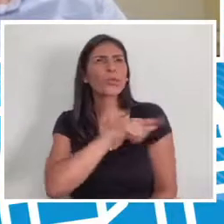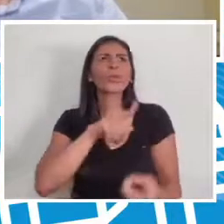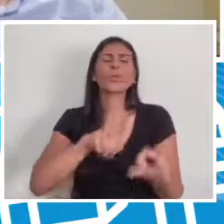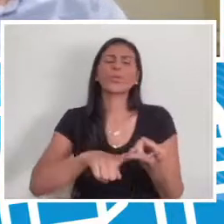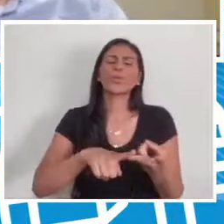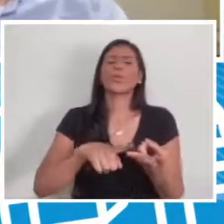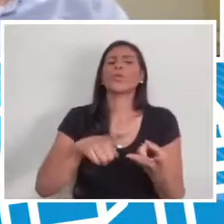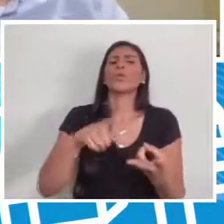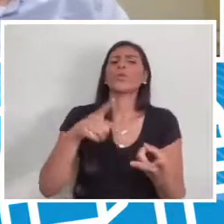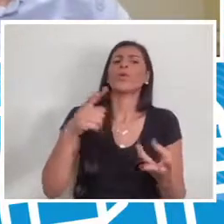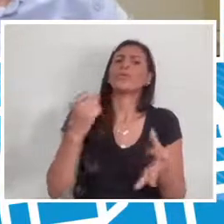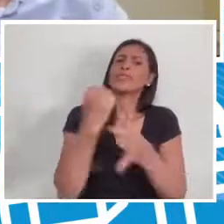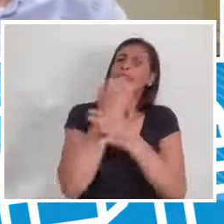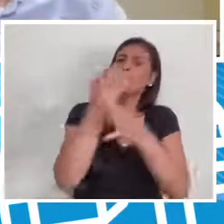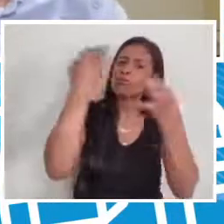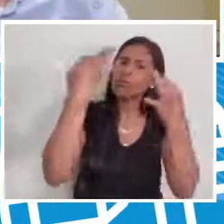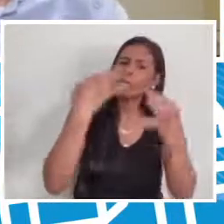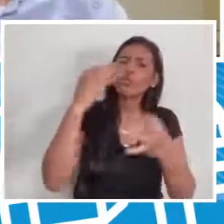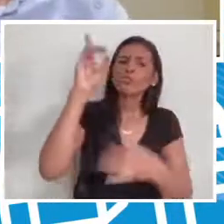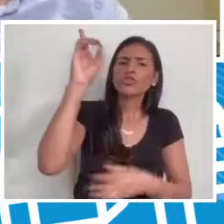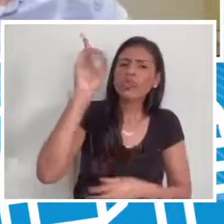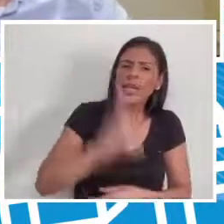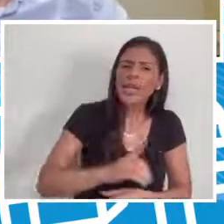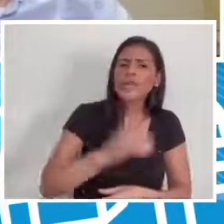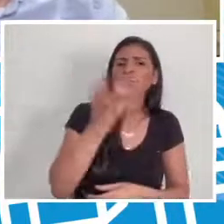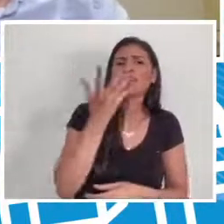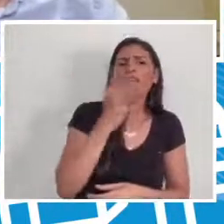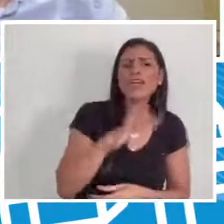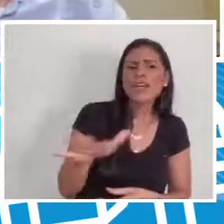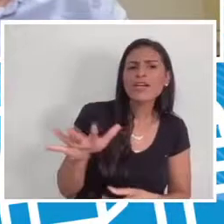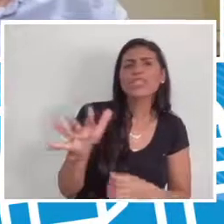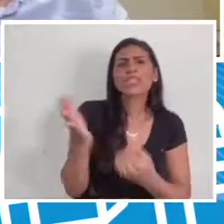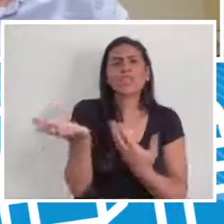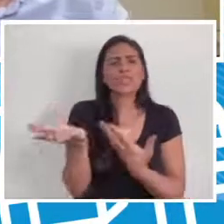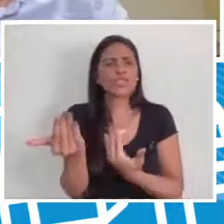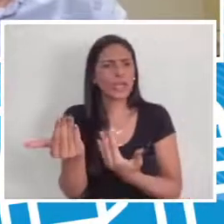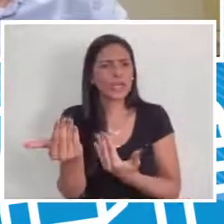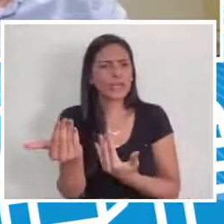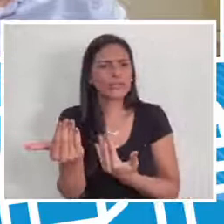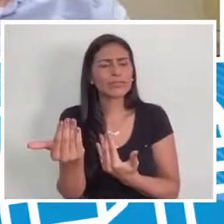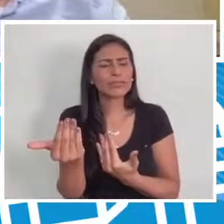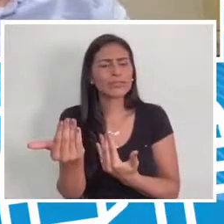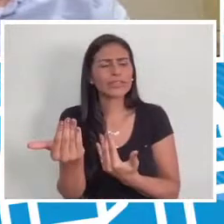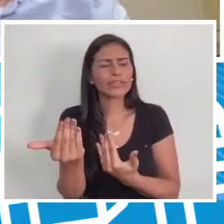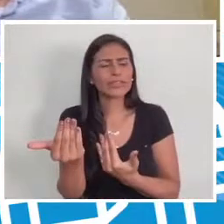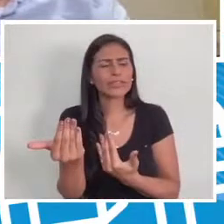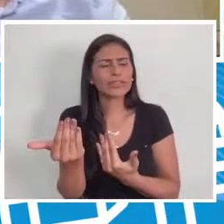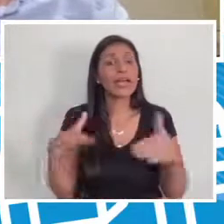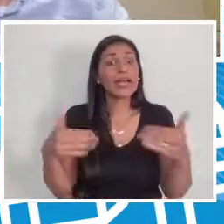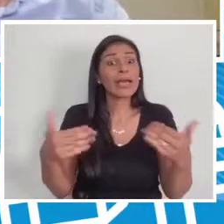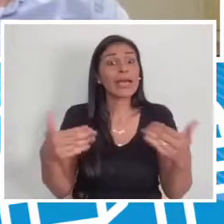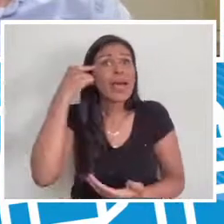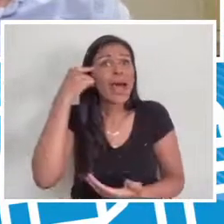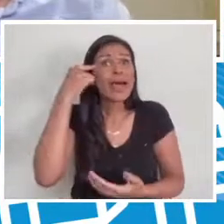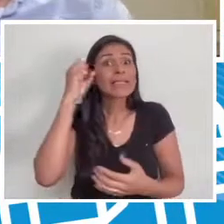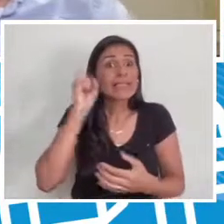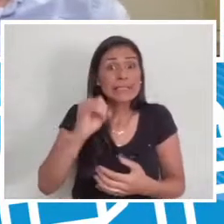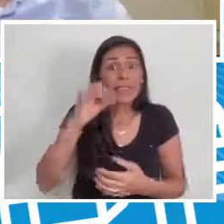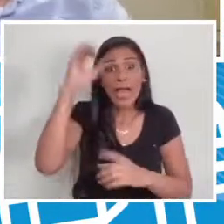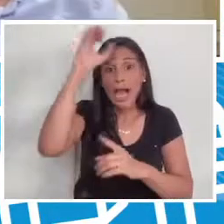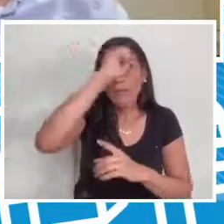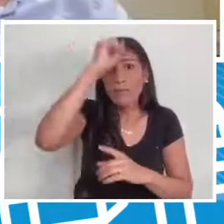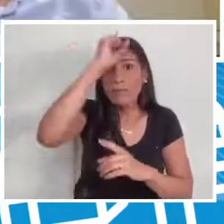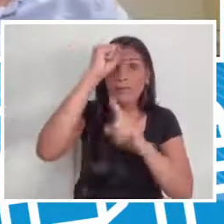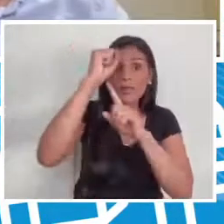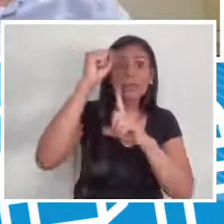adolescentes e jovens, pensar a efetividade da aprendizagem, fazer esse